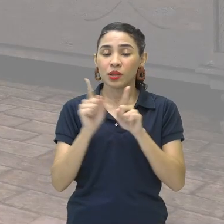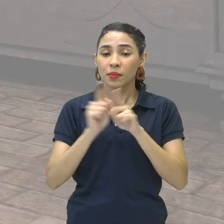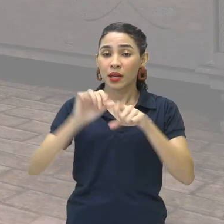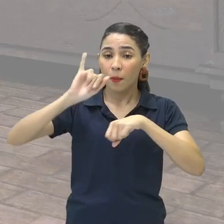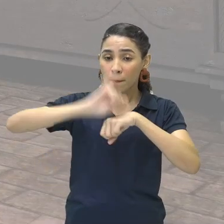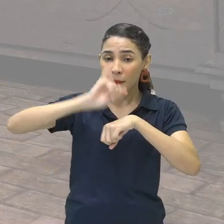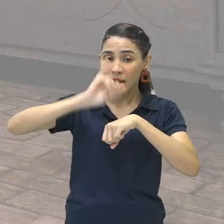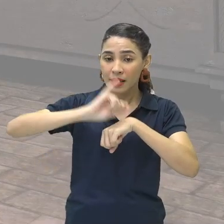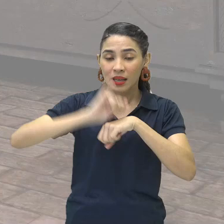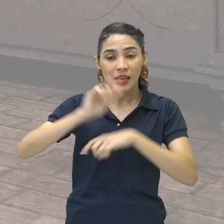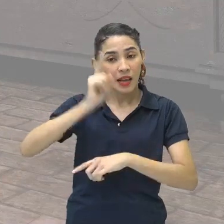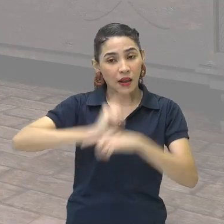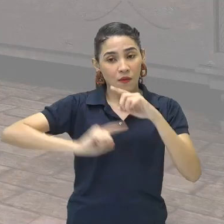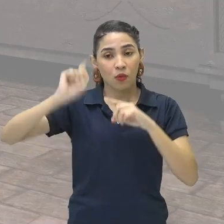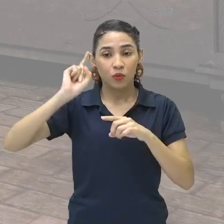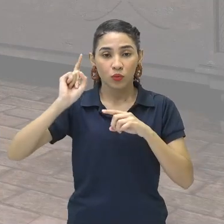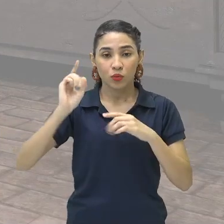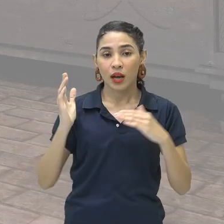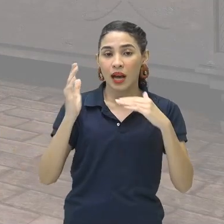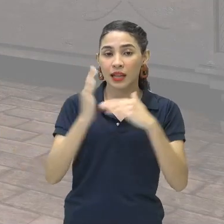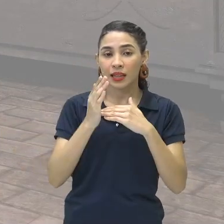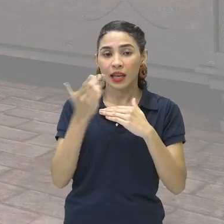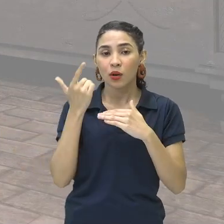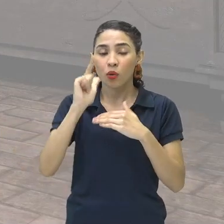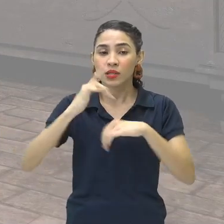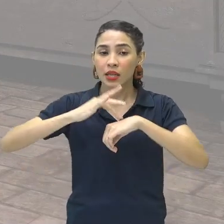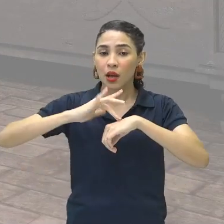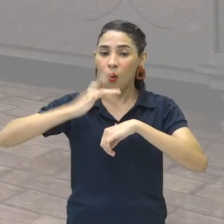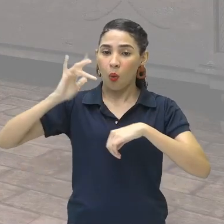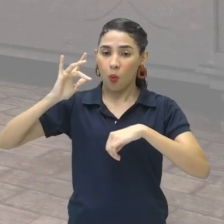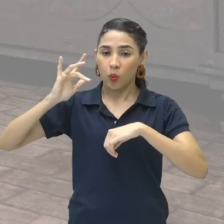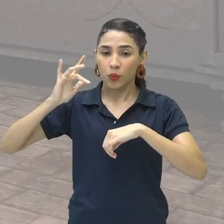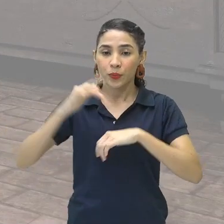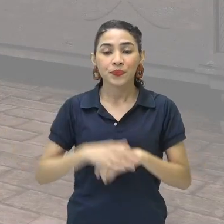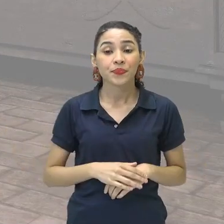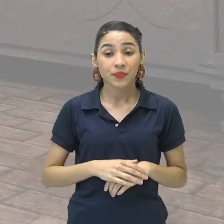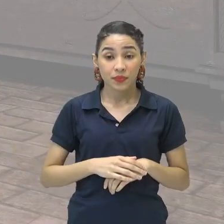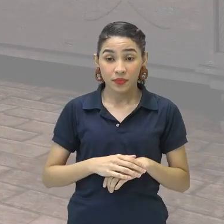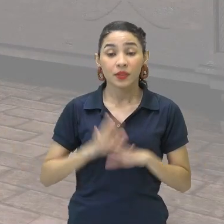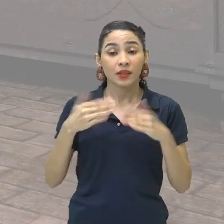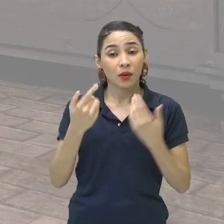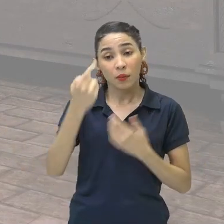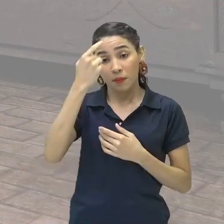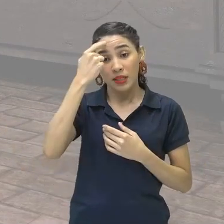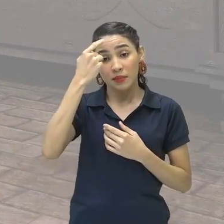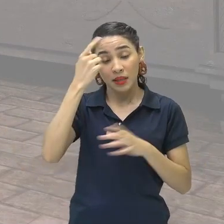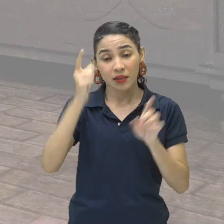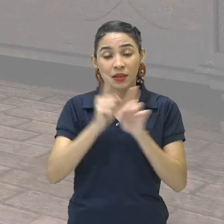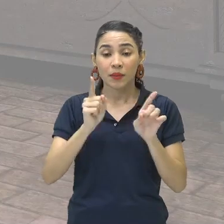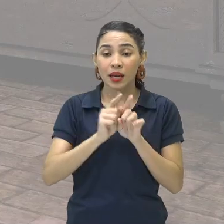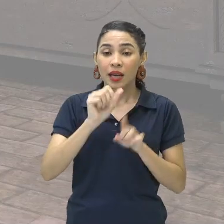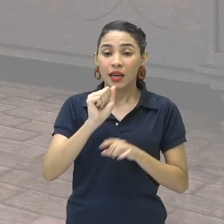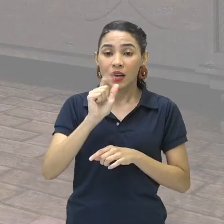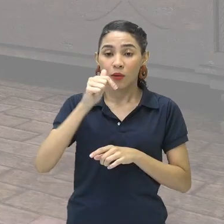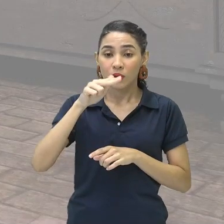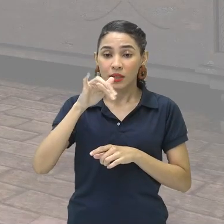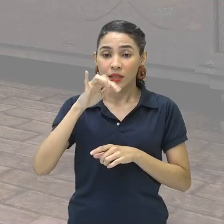metais evoluem até se tornar ouro. Devido a esse pensamento, os